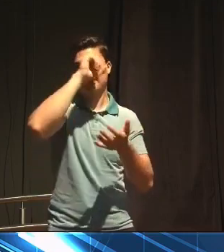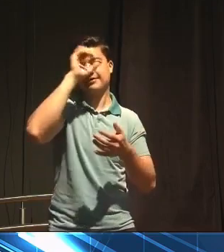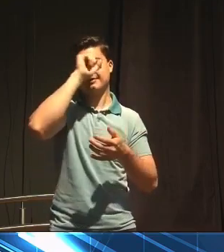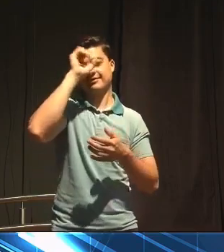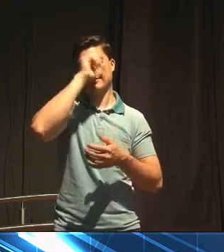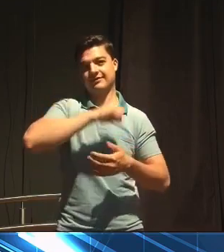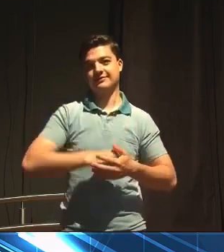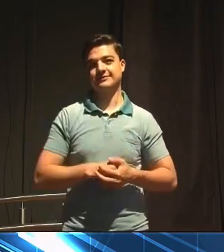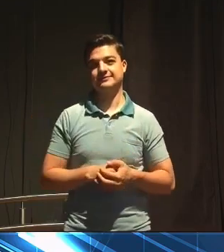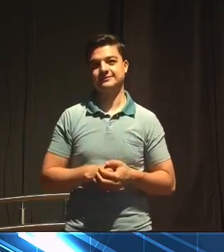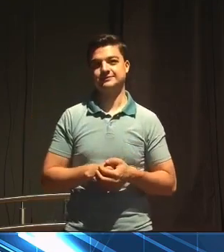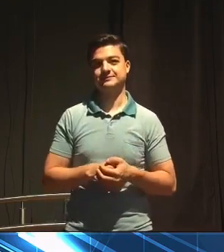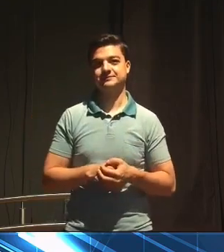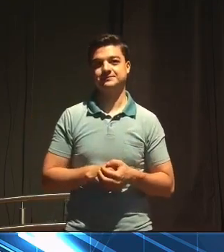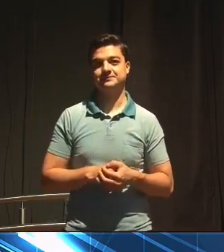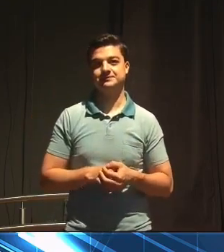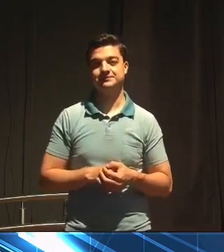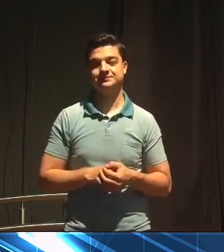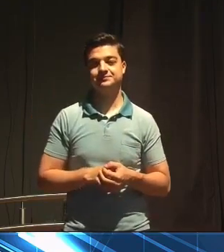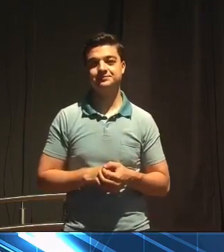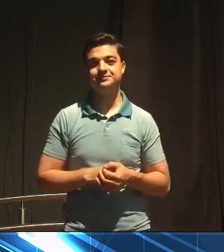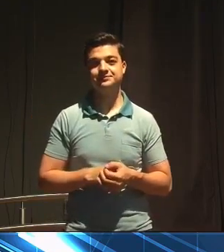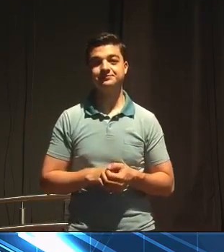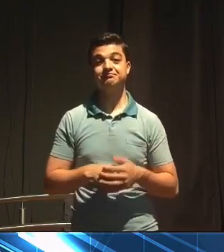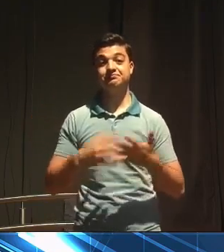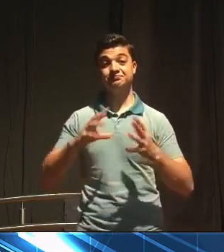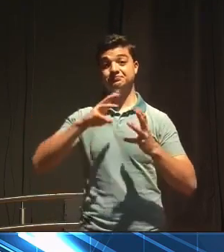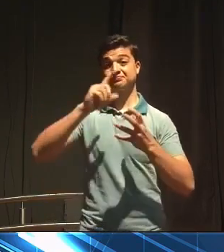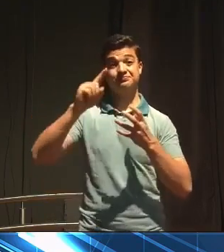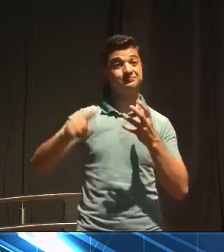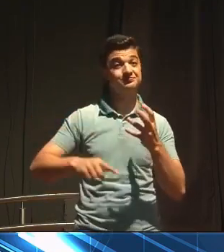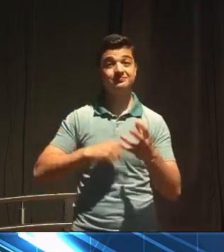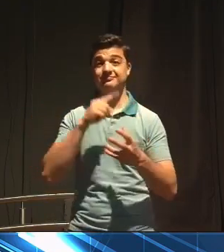jornadas. E ao redor de todo mundo,